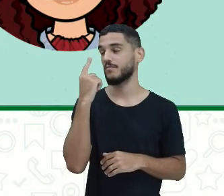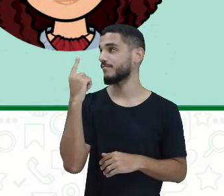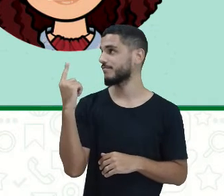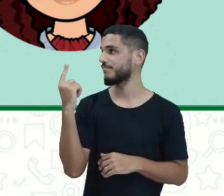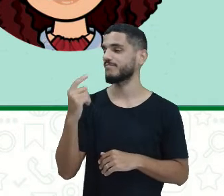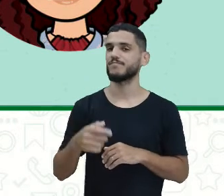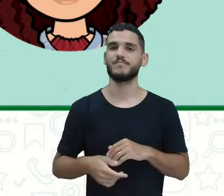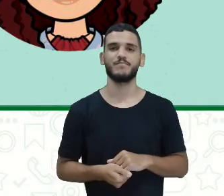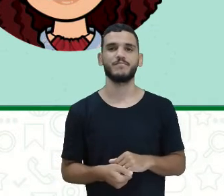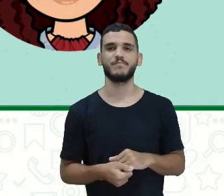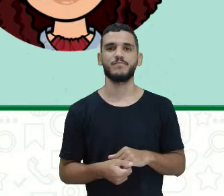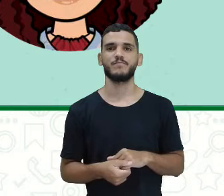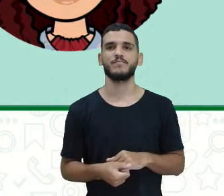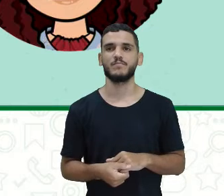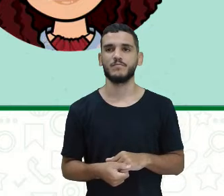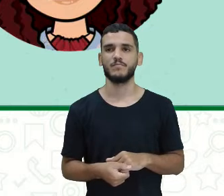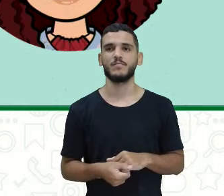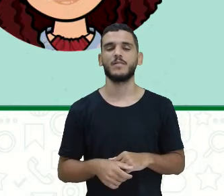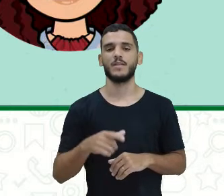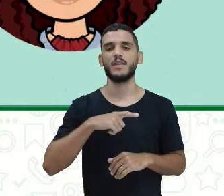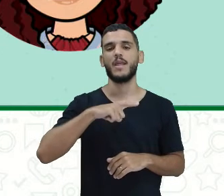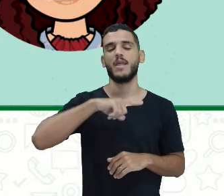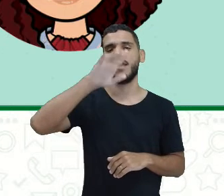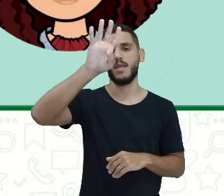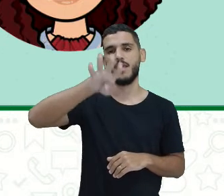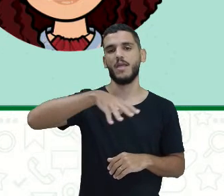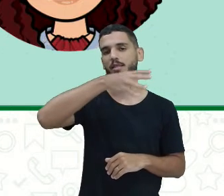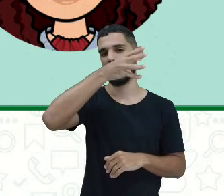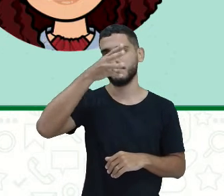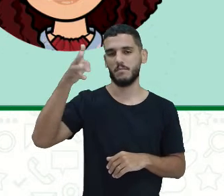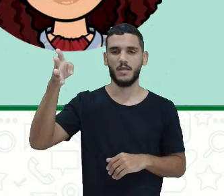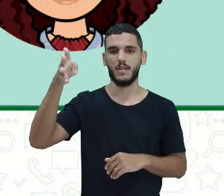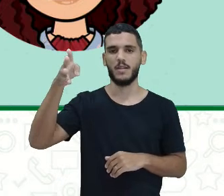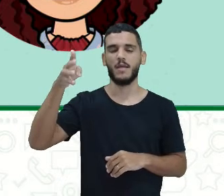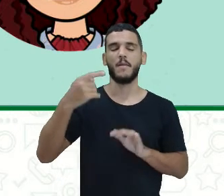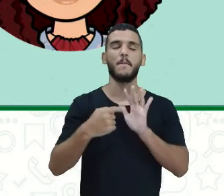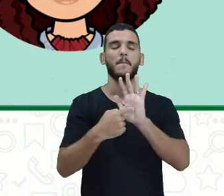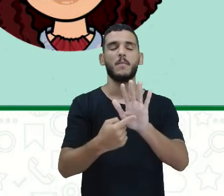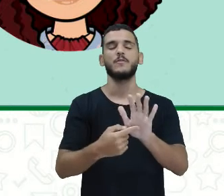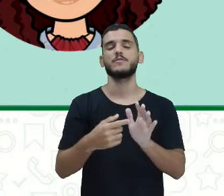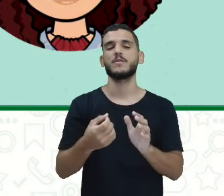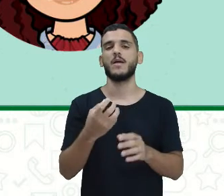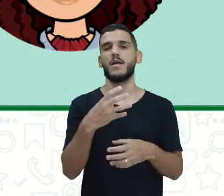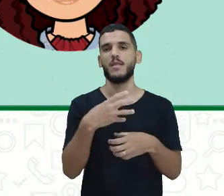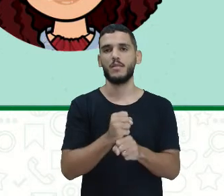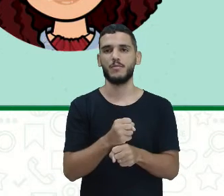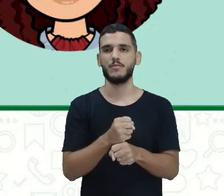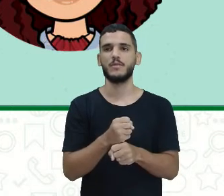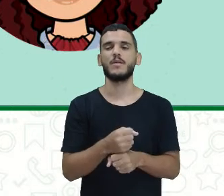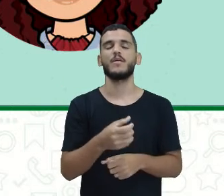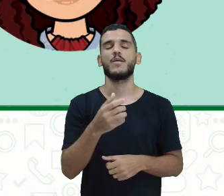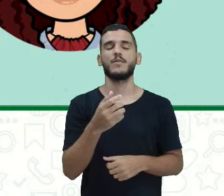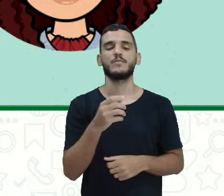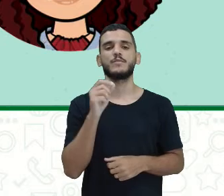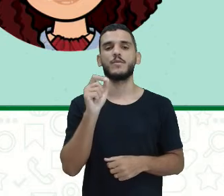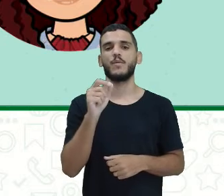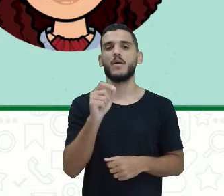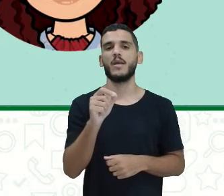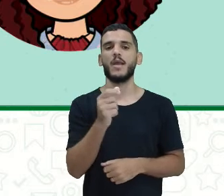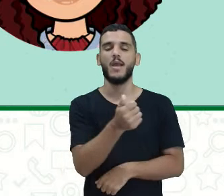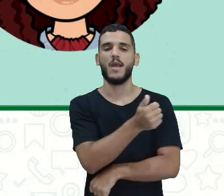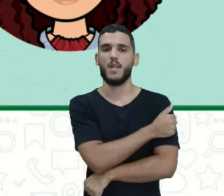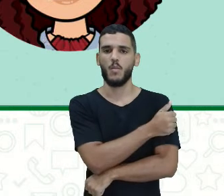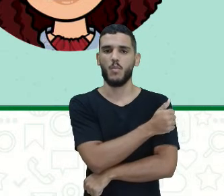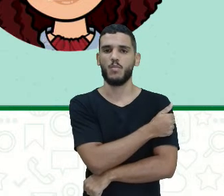só. A tabela abaixo mostra as notas de matemática de um aluno em um